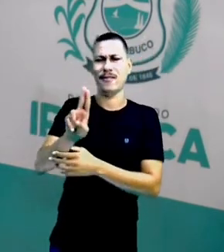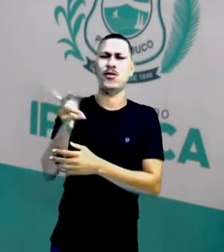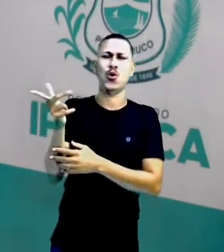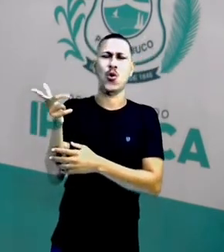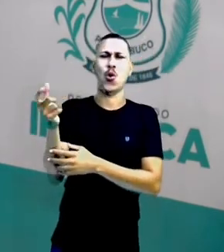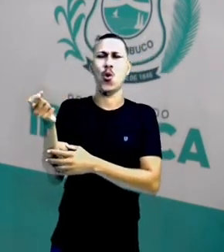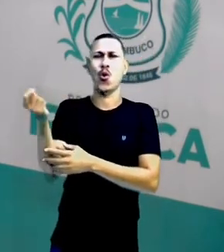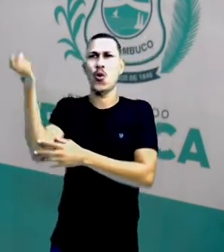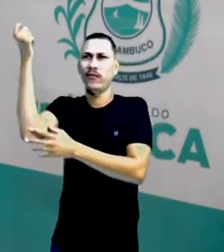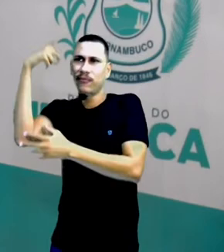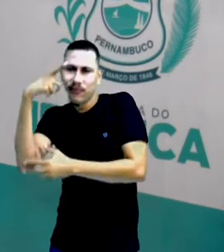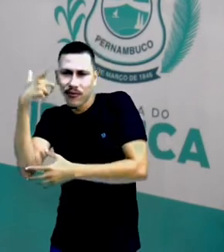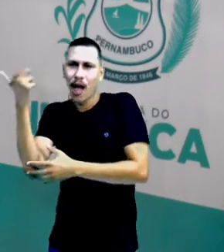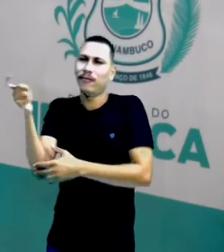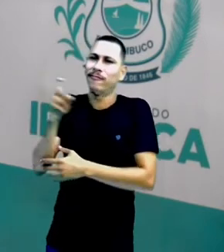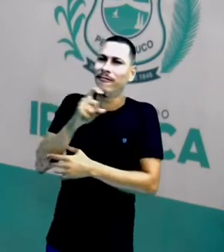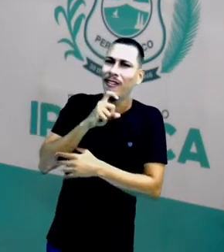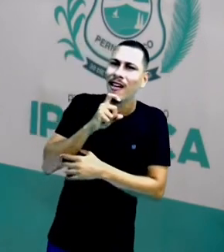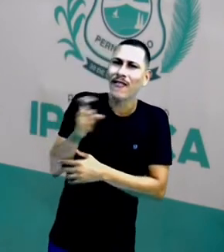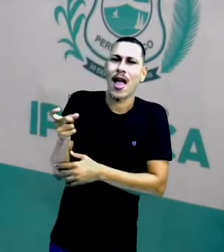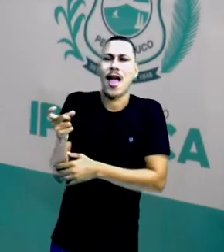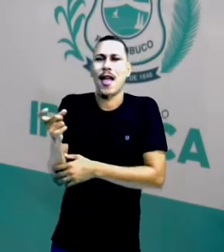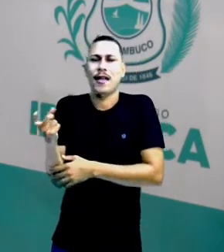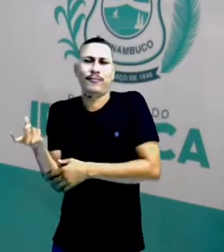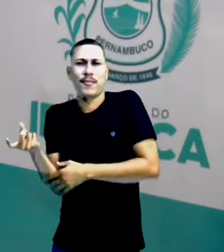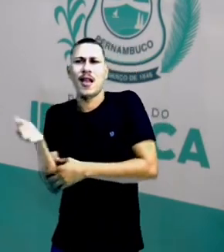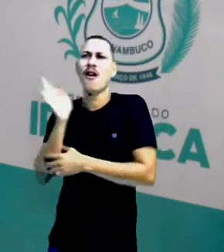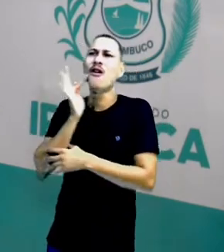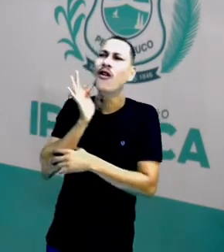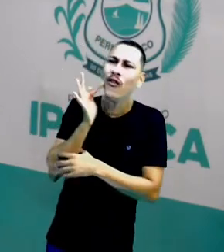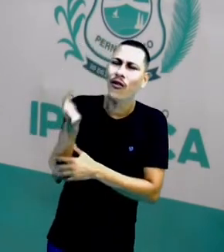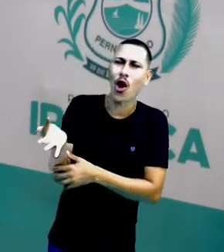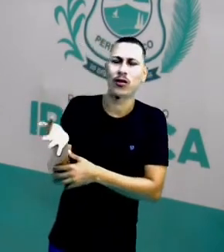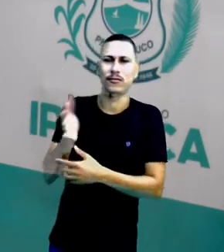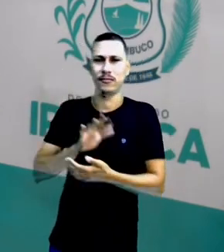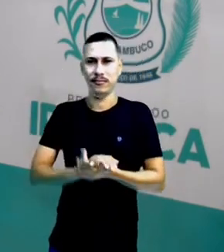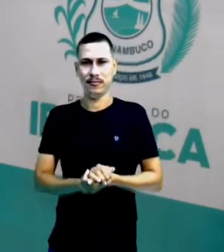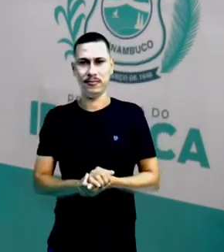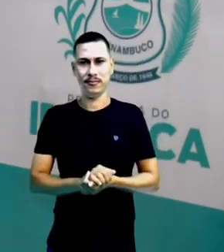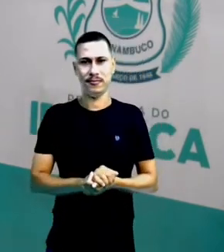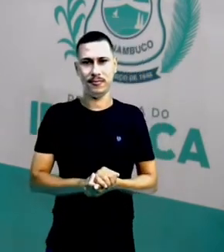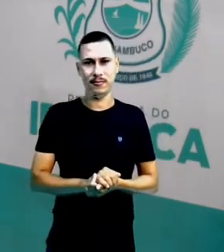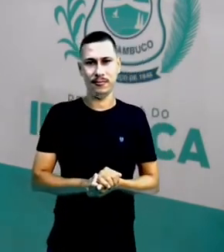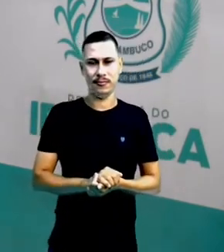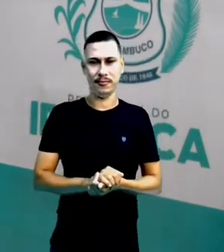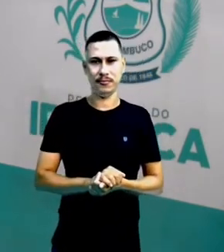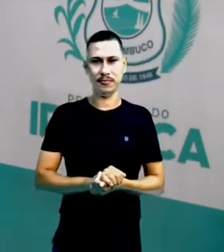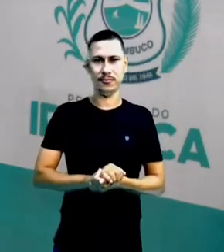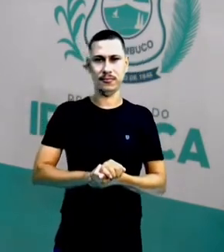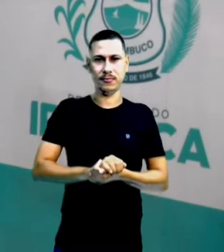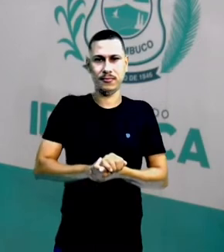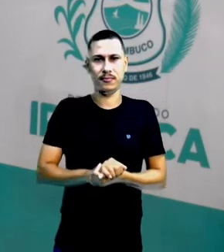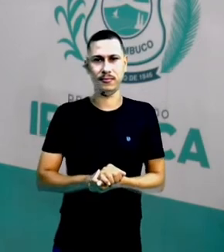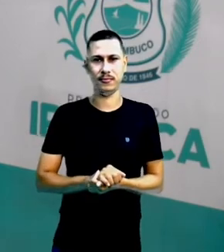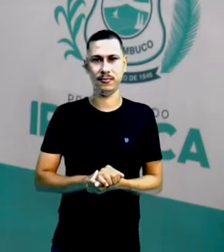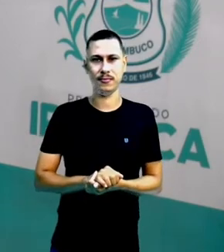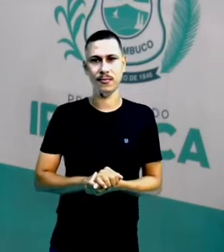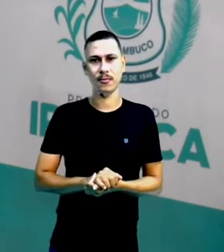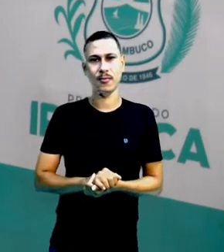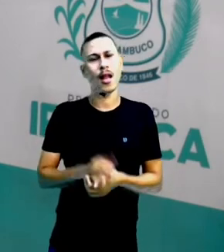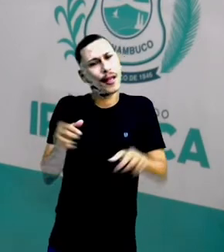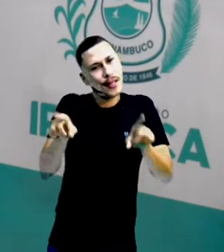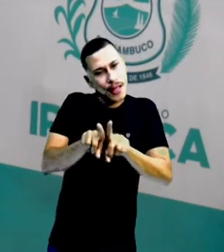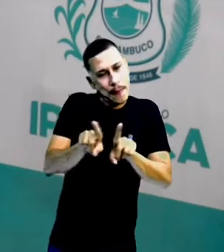ano. Eles estavam relacionados à primavera, ao verão, ao outono, ou ao inverno. E os